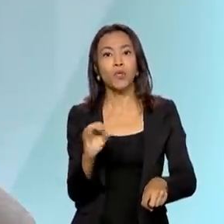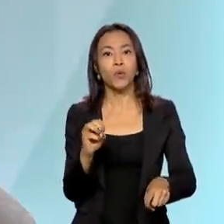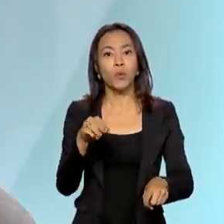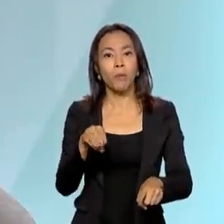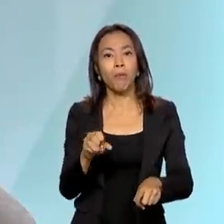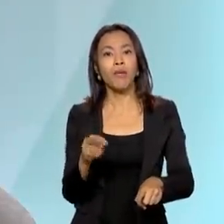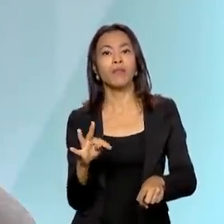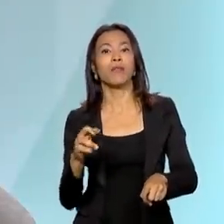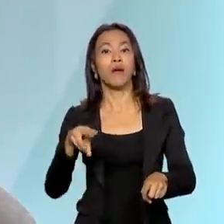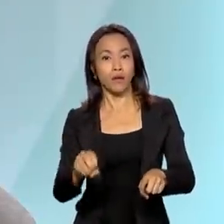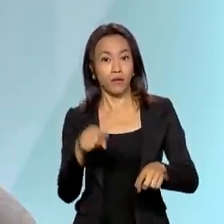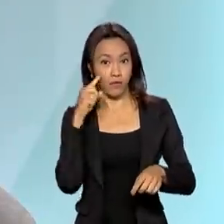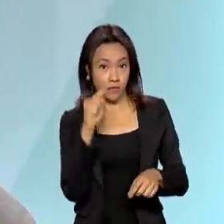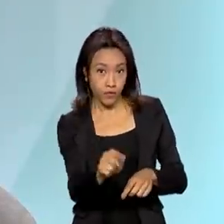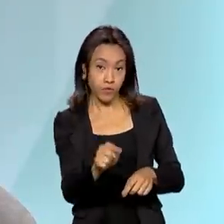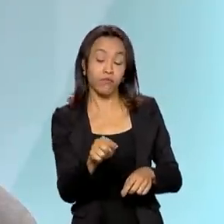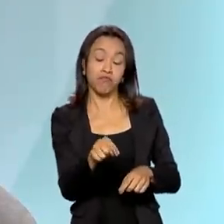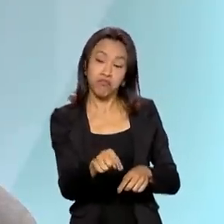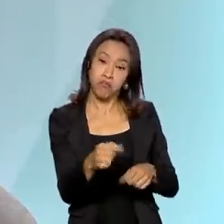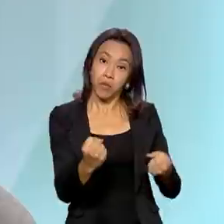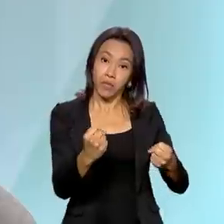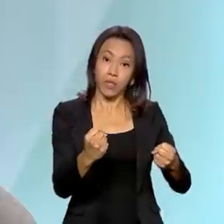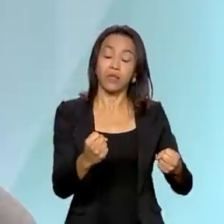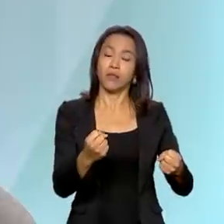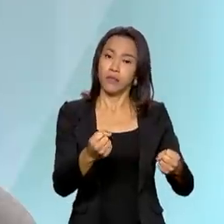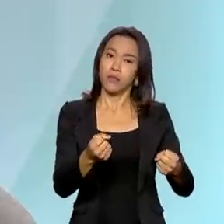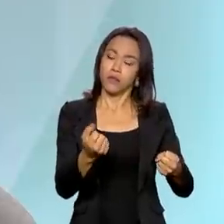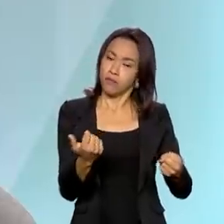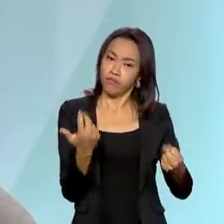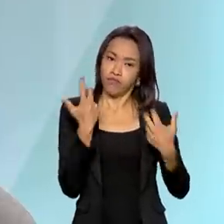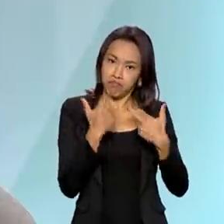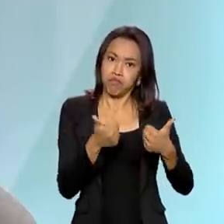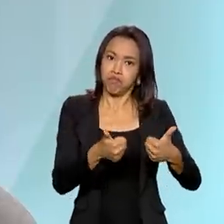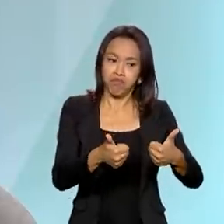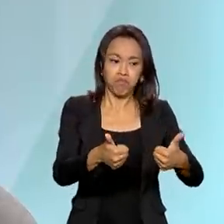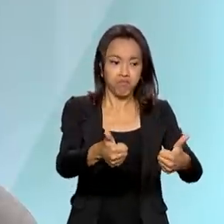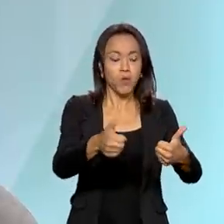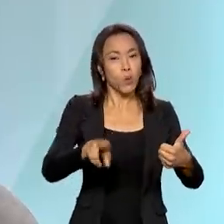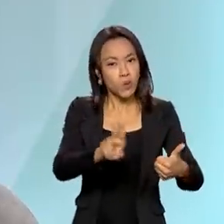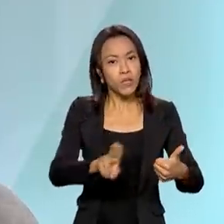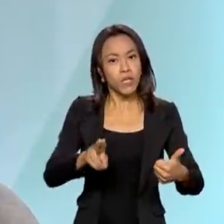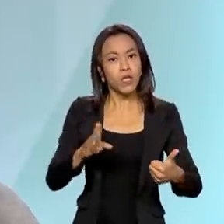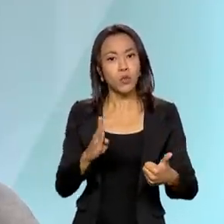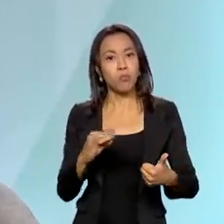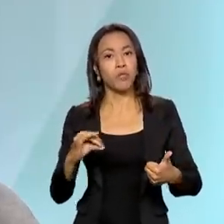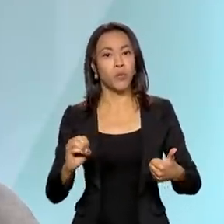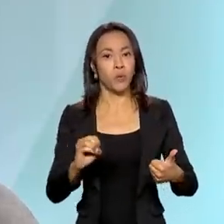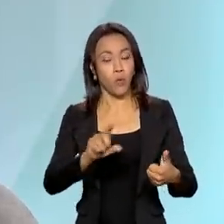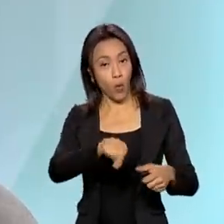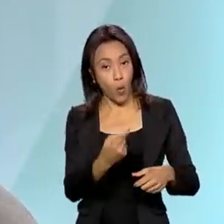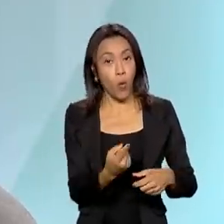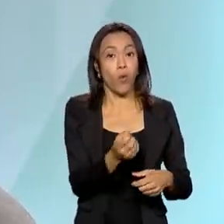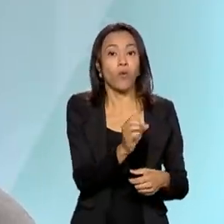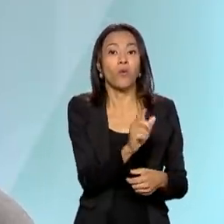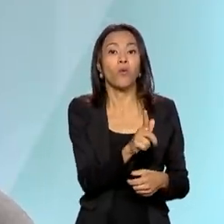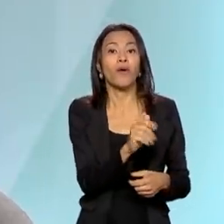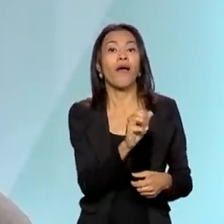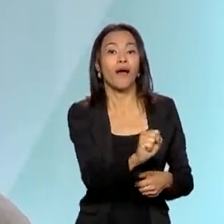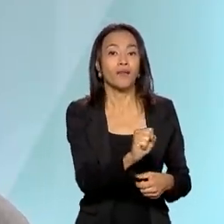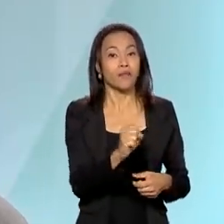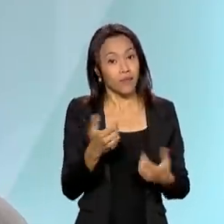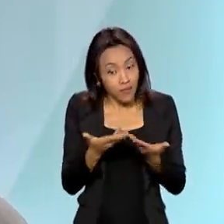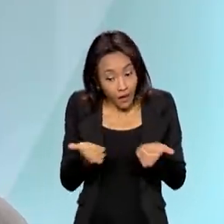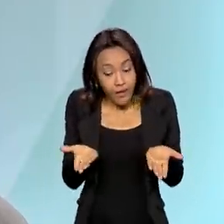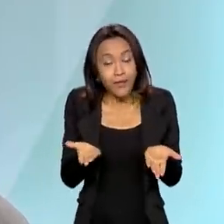pesados com a potência, mantendo a potência, utilizando o biometano ou utilizando o gás. E a tecnologia